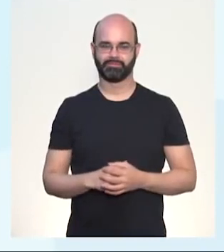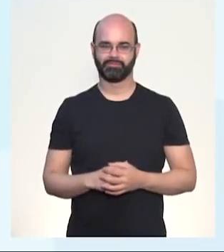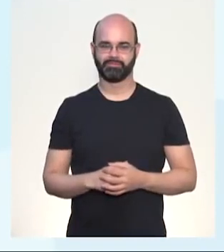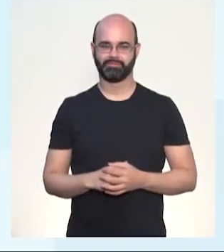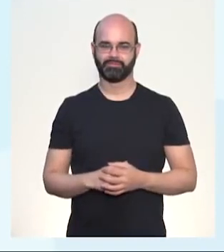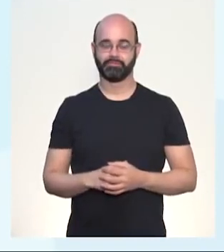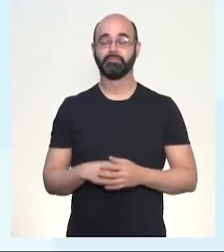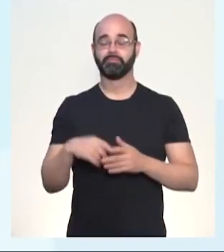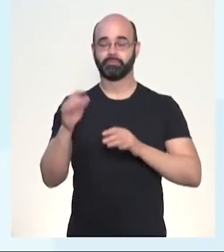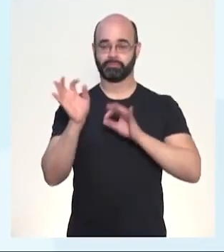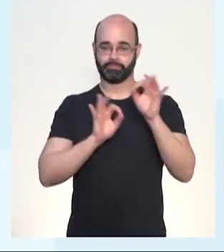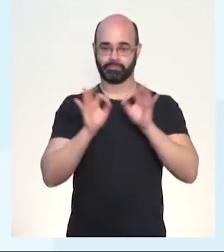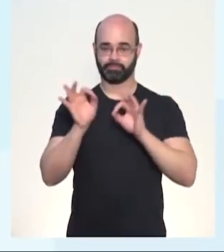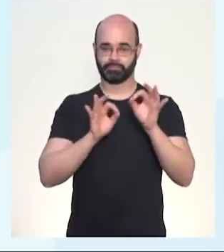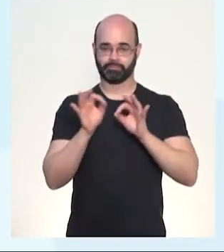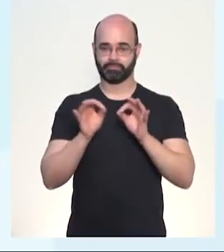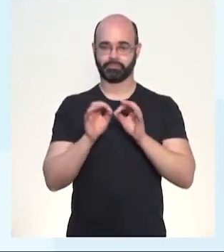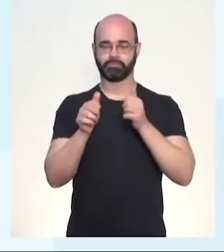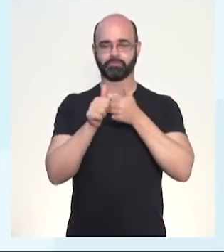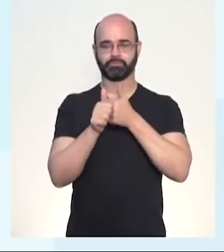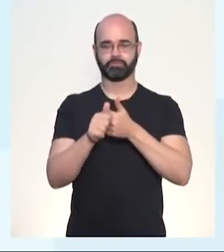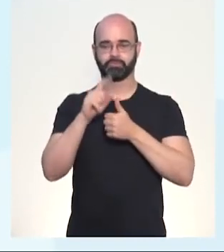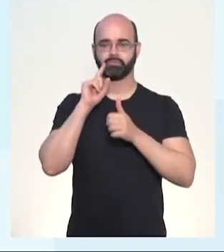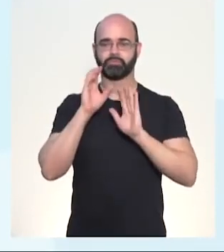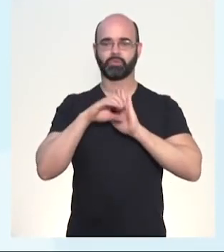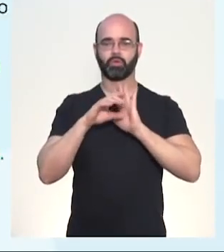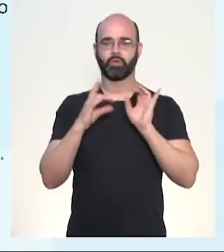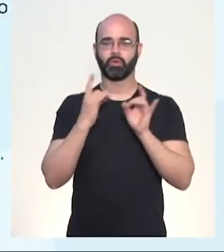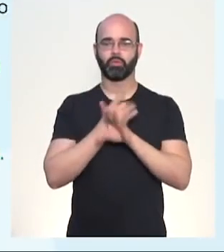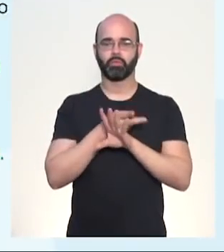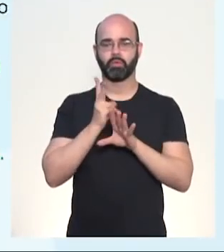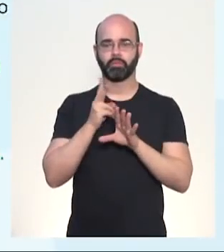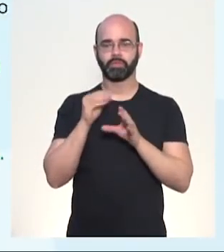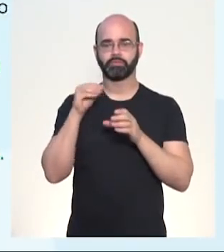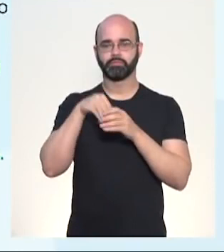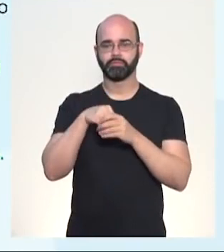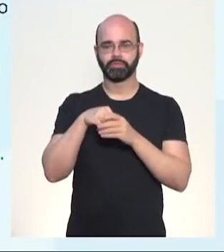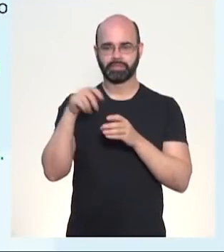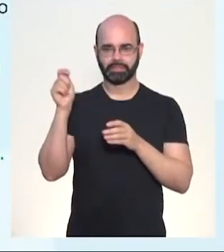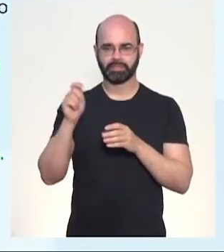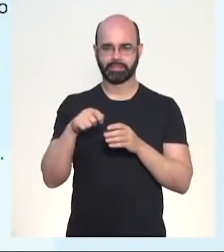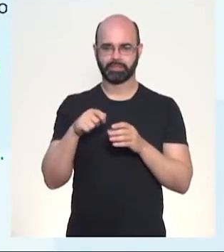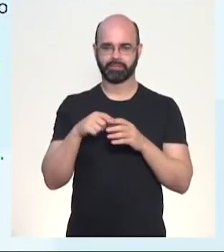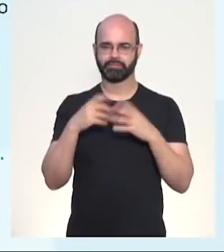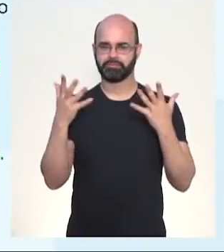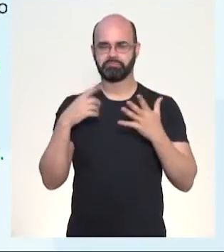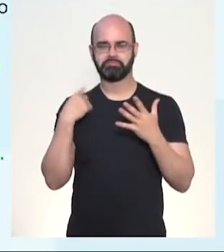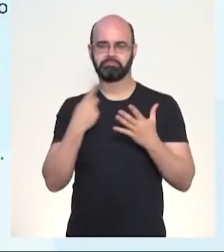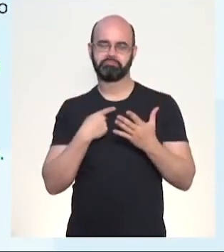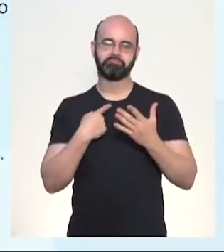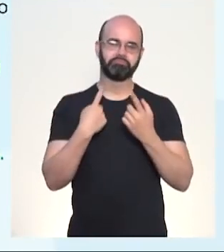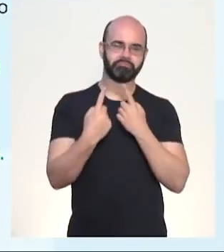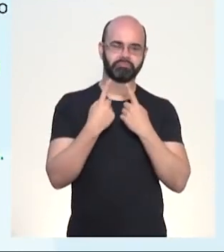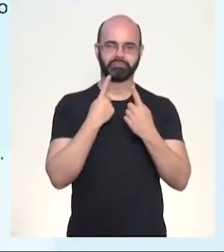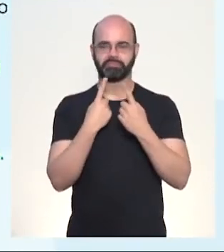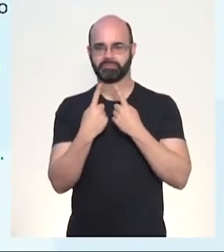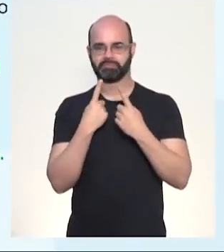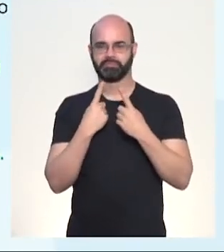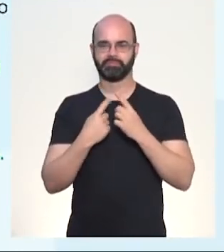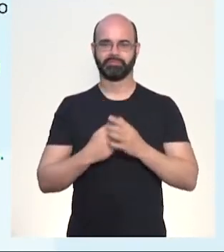sequência construída em cima desse conceito. E aí, a gente vai criar uma discussão aqui. Veja, a gente